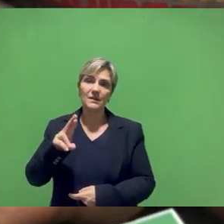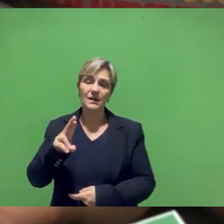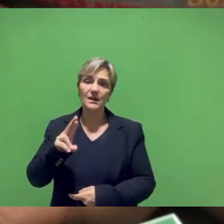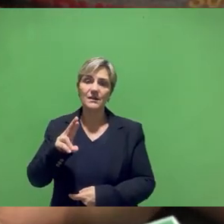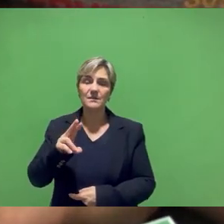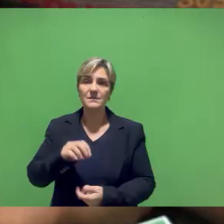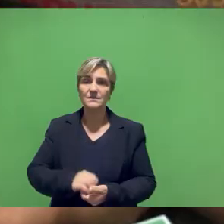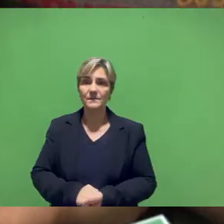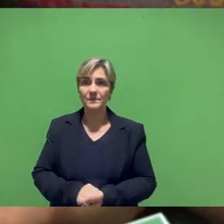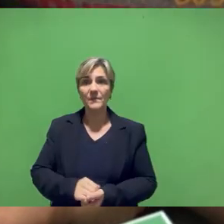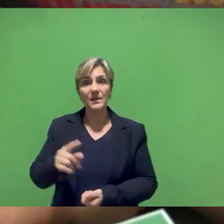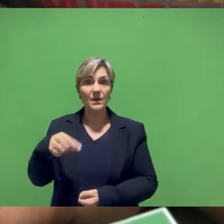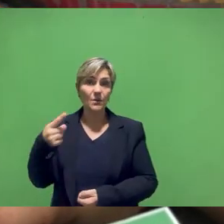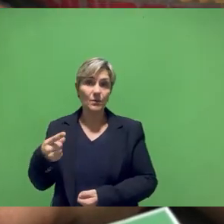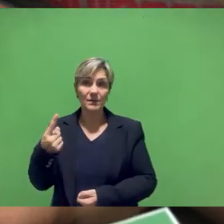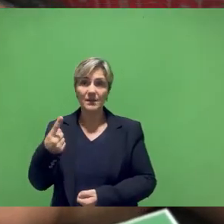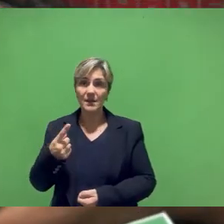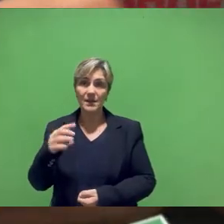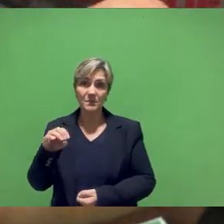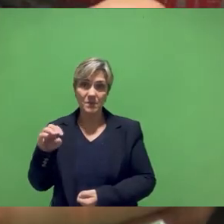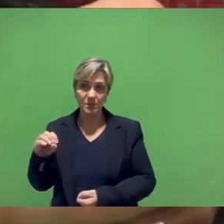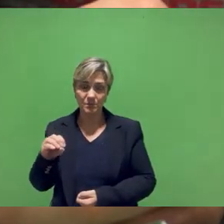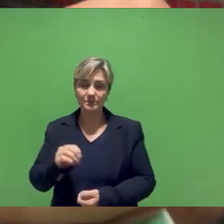3 ml vai mais rápido, tá?